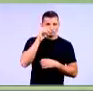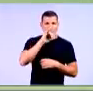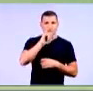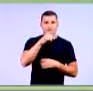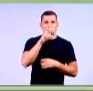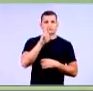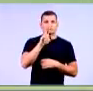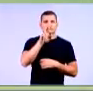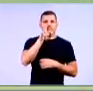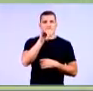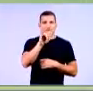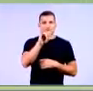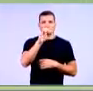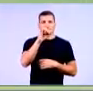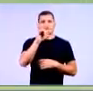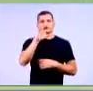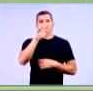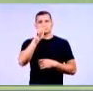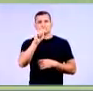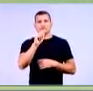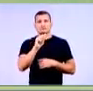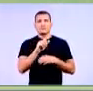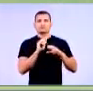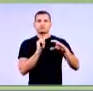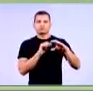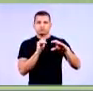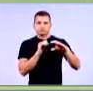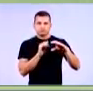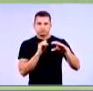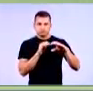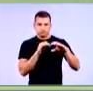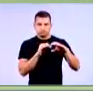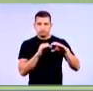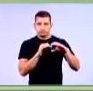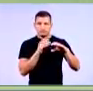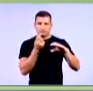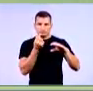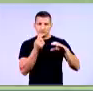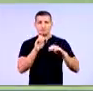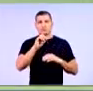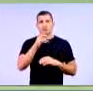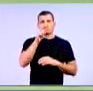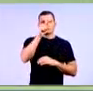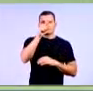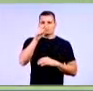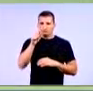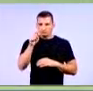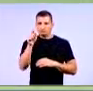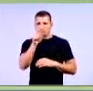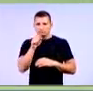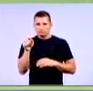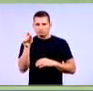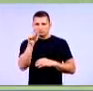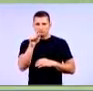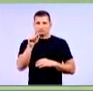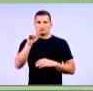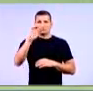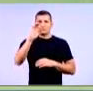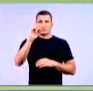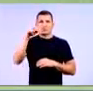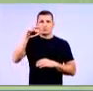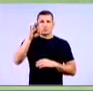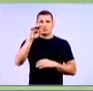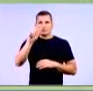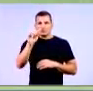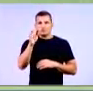conta poupança, e eu posso criar uma conta corrente, né? Conta corrente, e